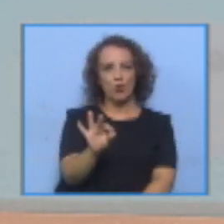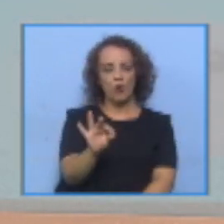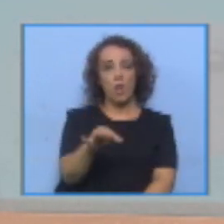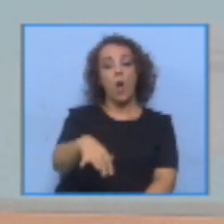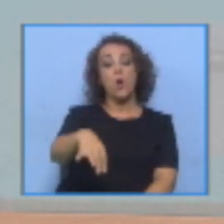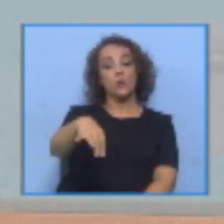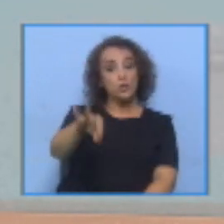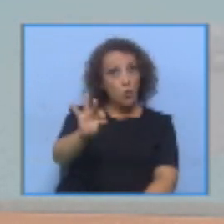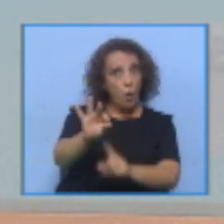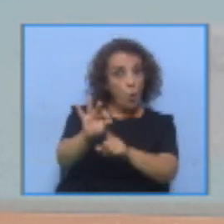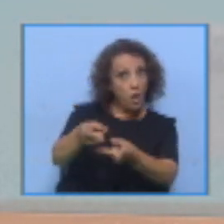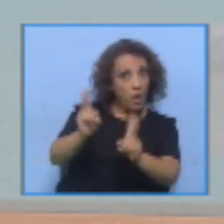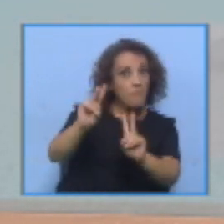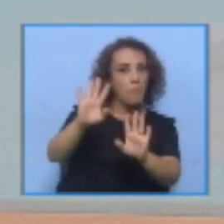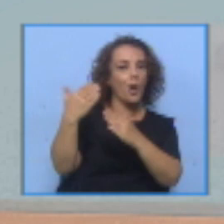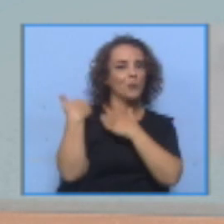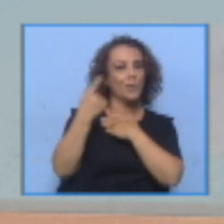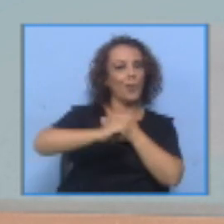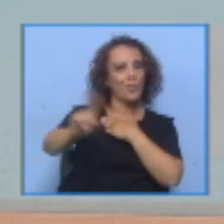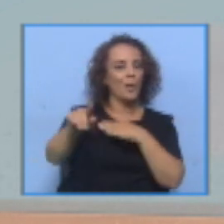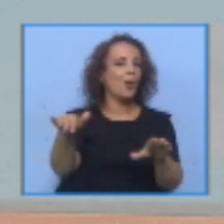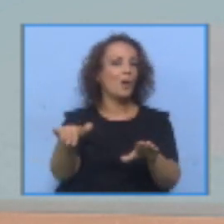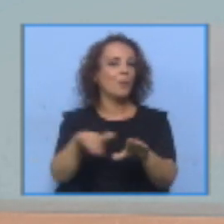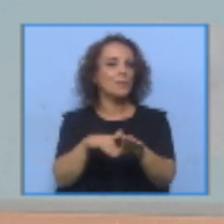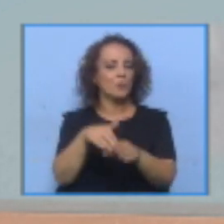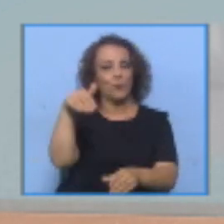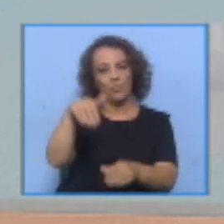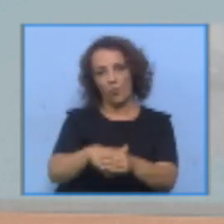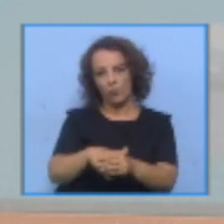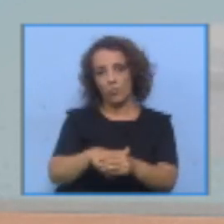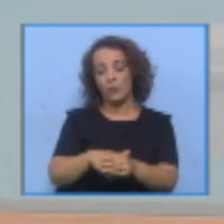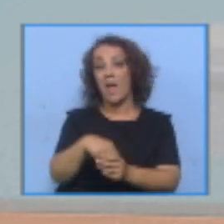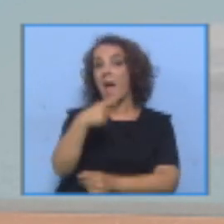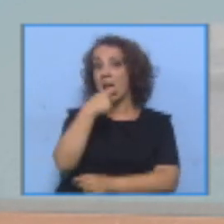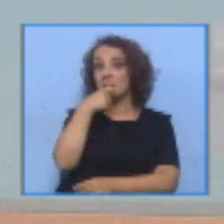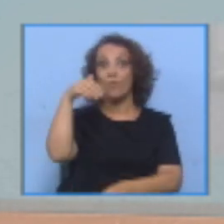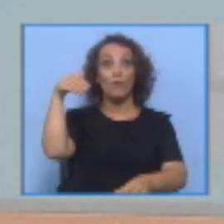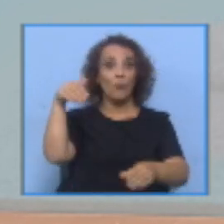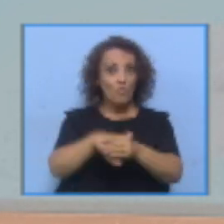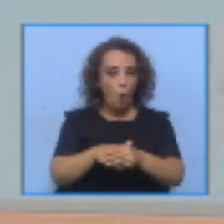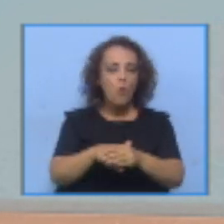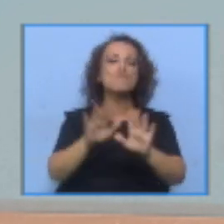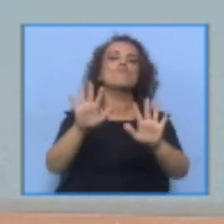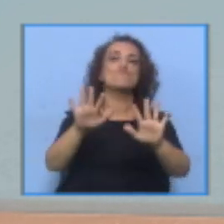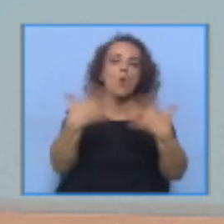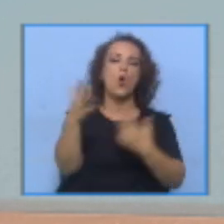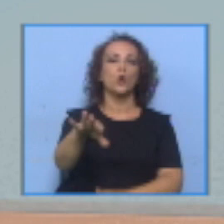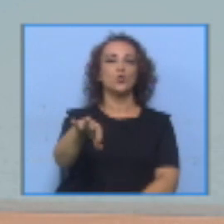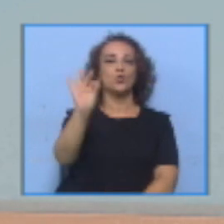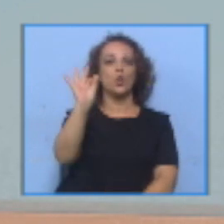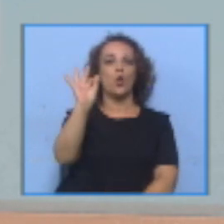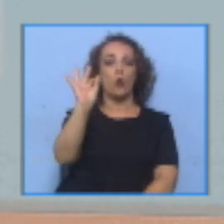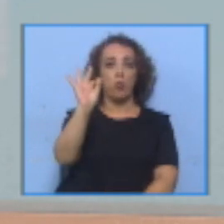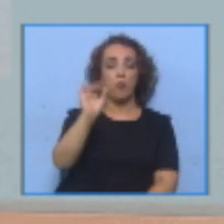que acarreta a grande responsabilidade de ir votar, porque só votando é que, de facto, participamos na escolha daqueles que depois